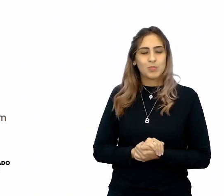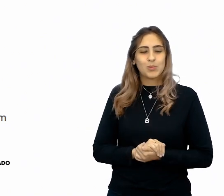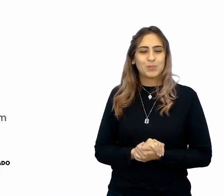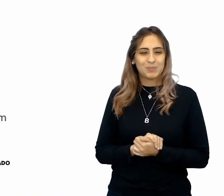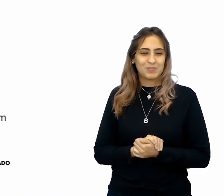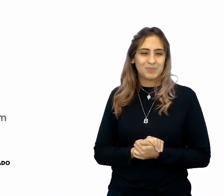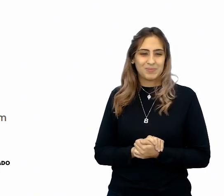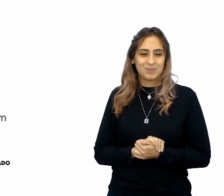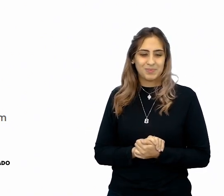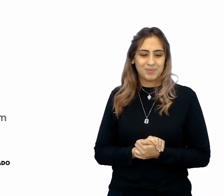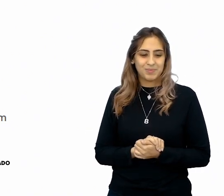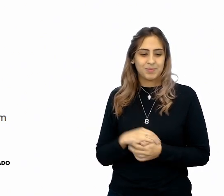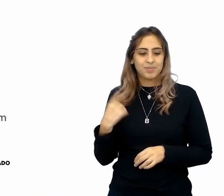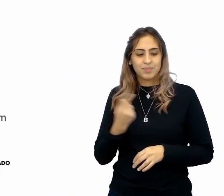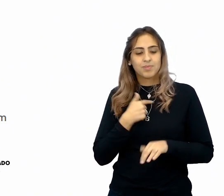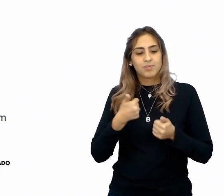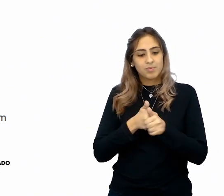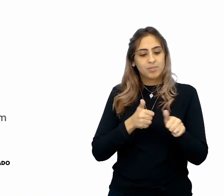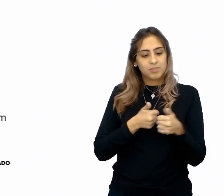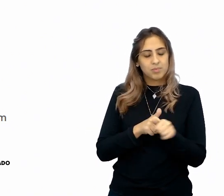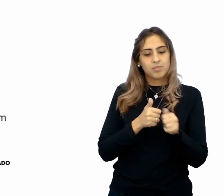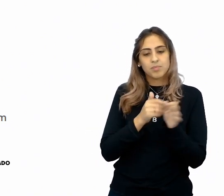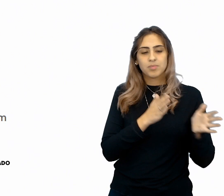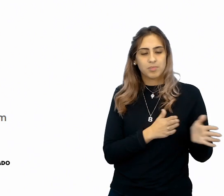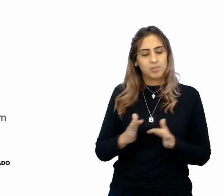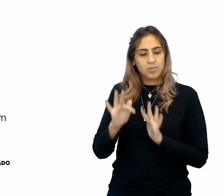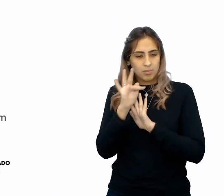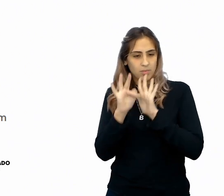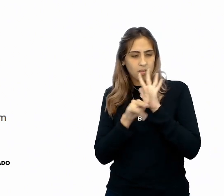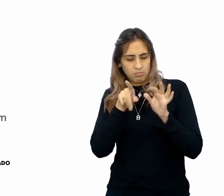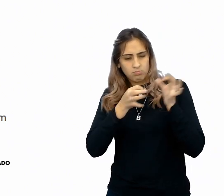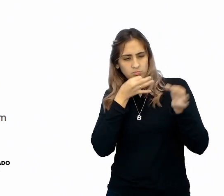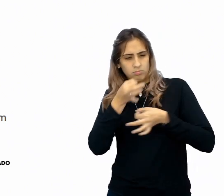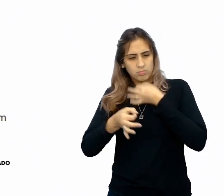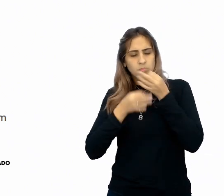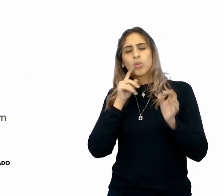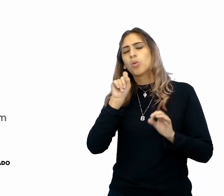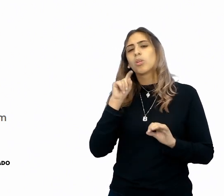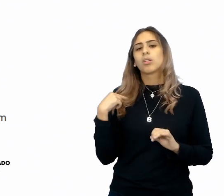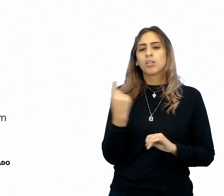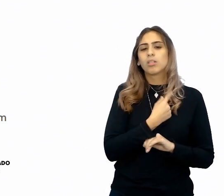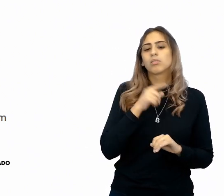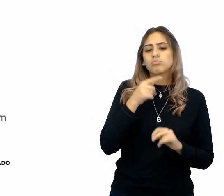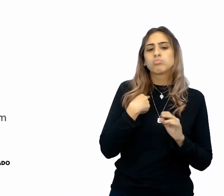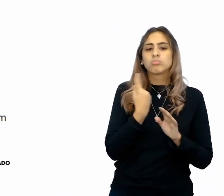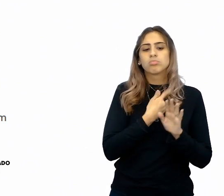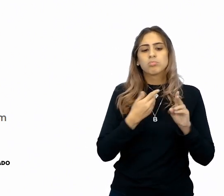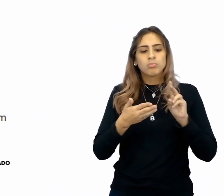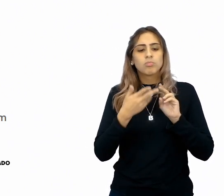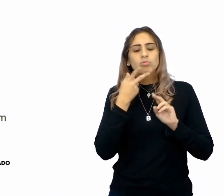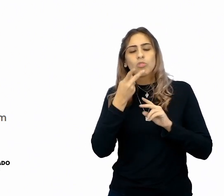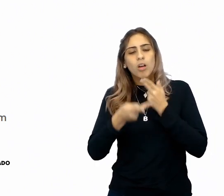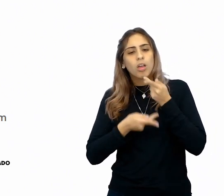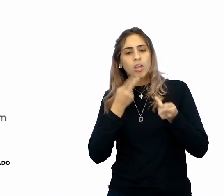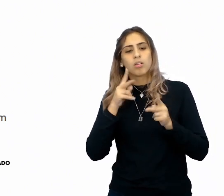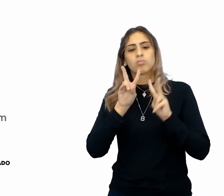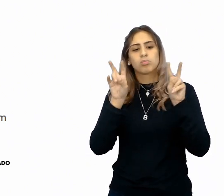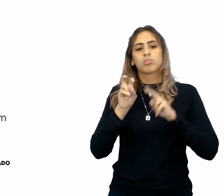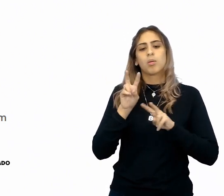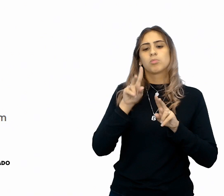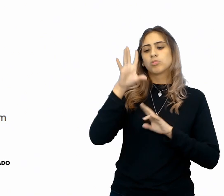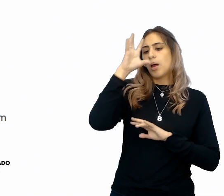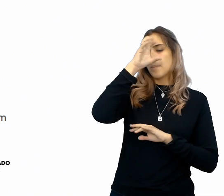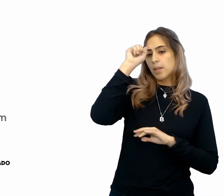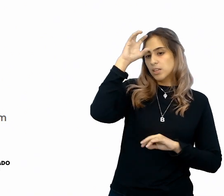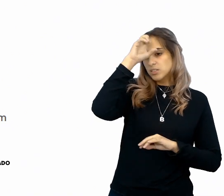na telinha. Vamos acompanhar quais são esses critérios e o que eles nos indicam. em termos de